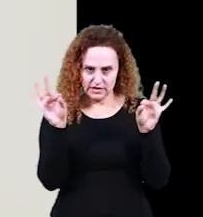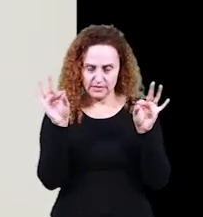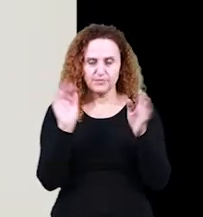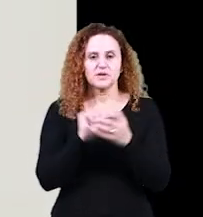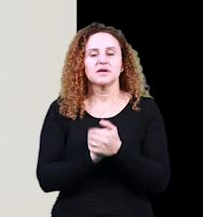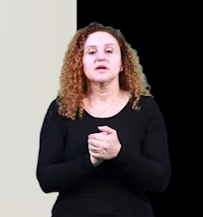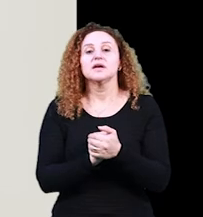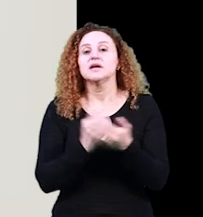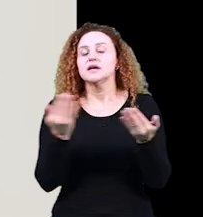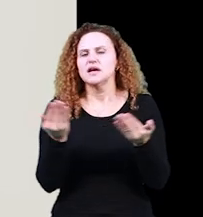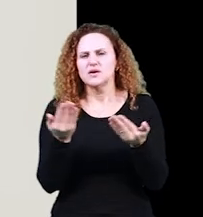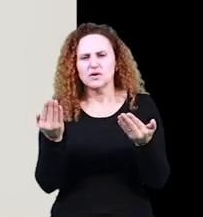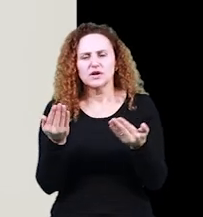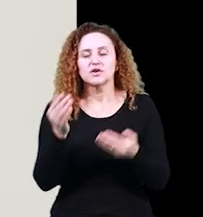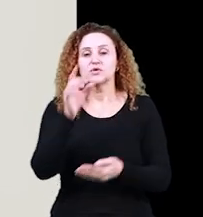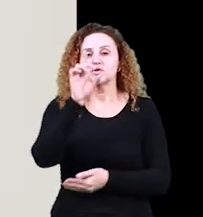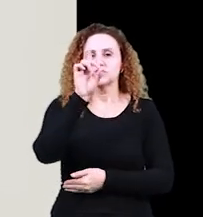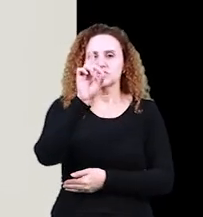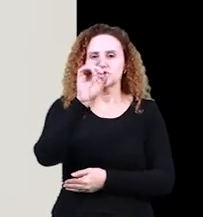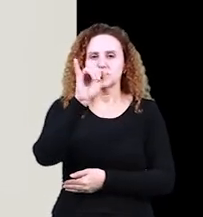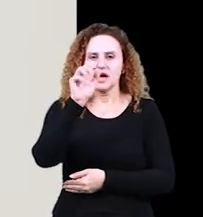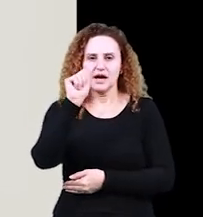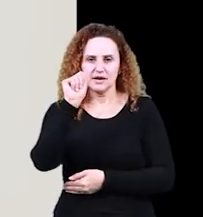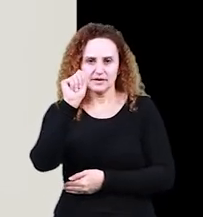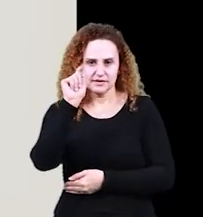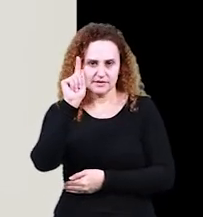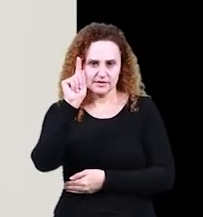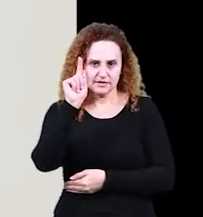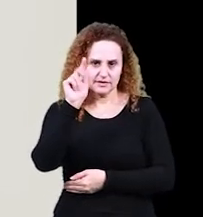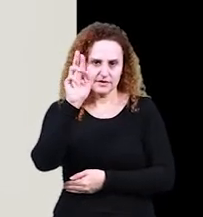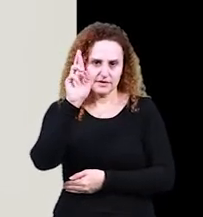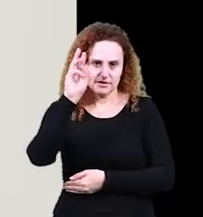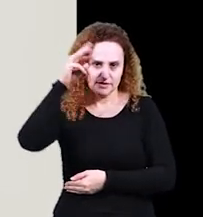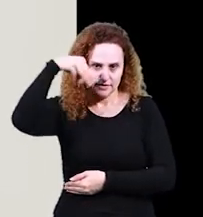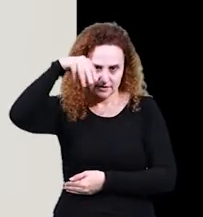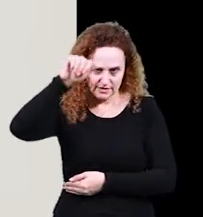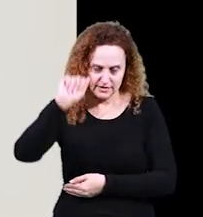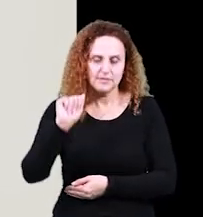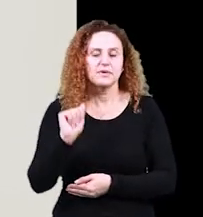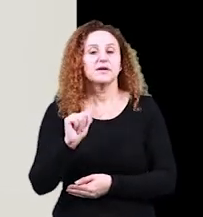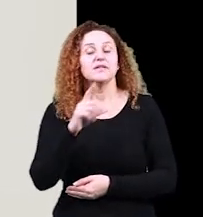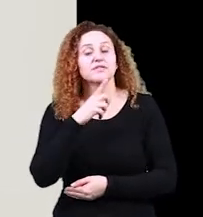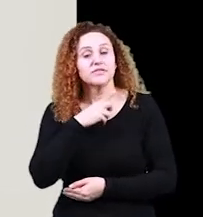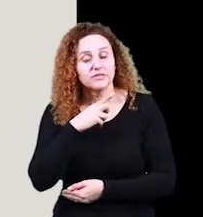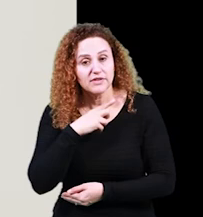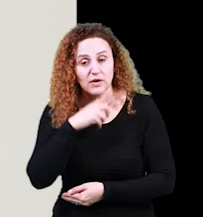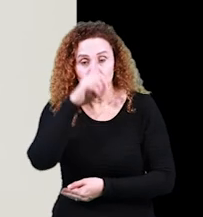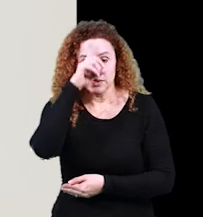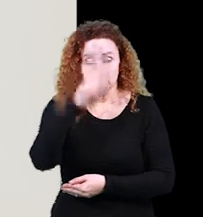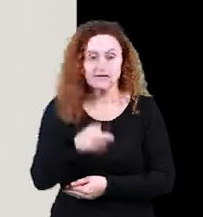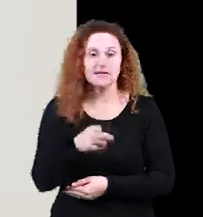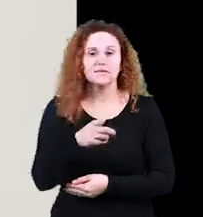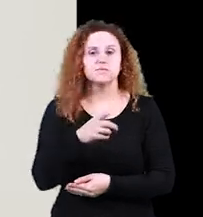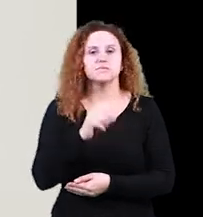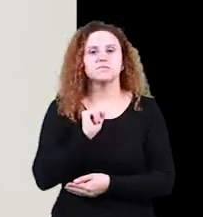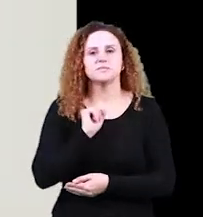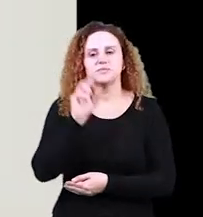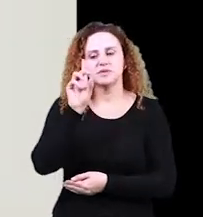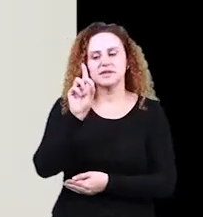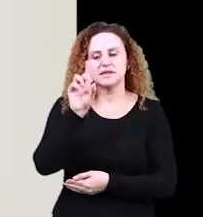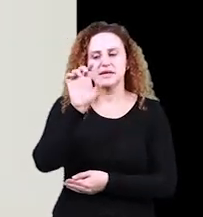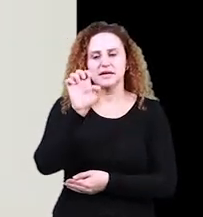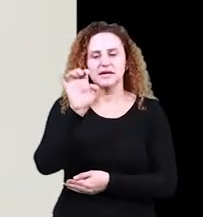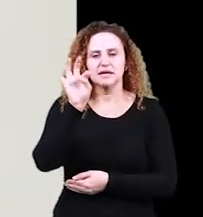nos ainda não tinha grama arbóreo vejam que tem lá o determinante né ou determinante corresponde ao nosso artigo